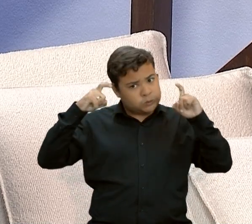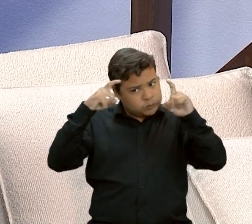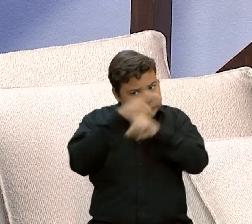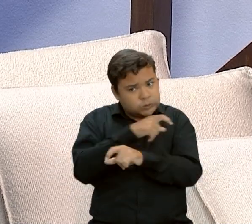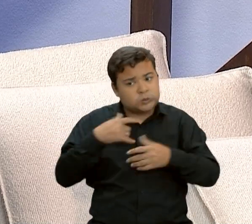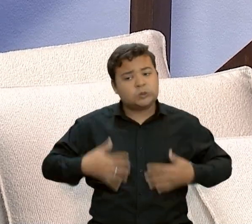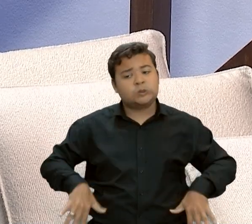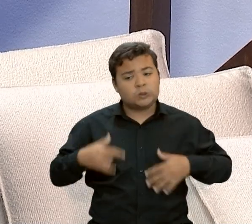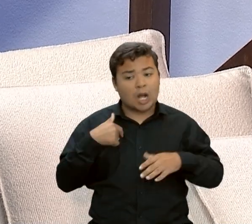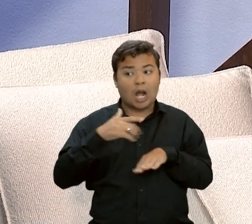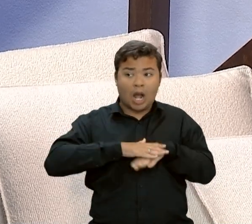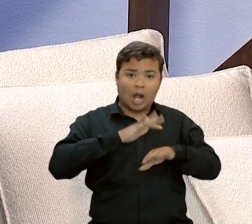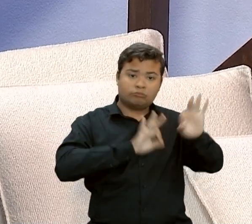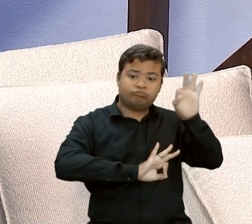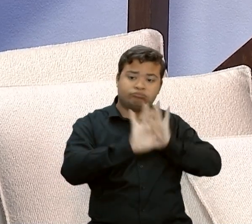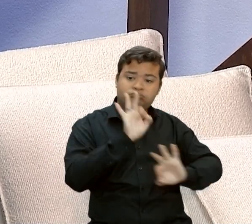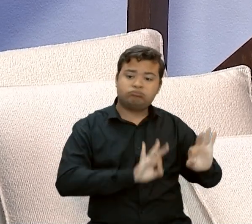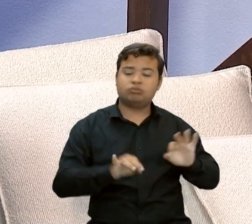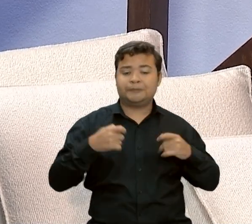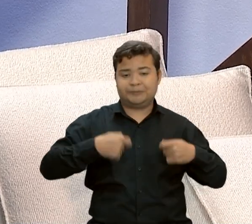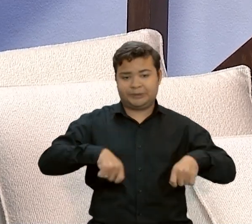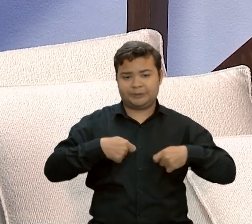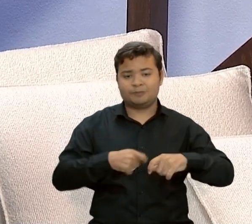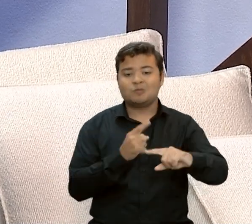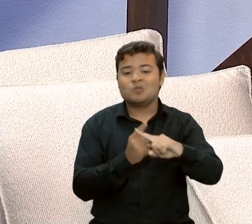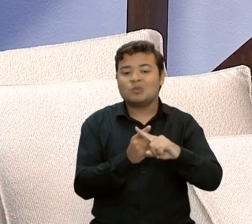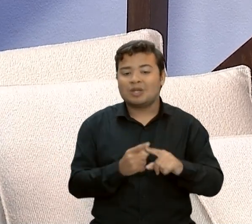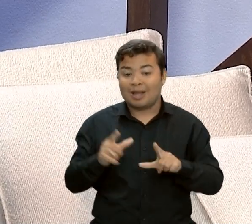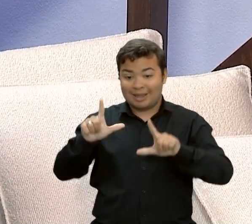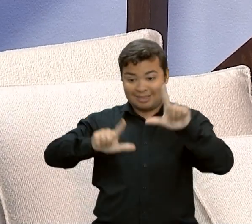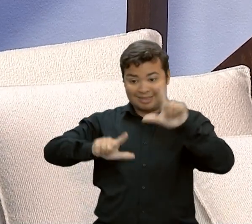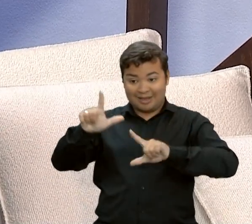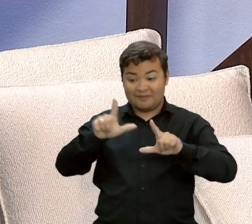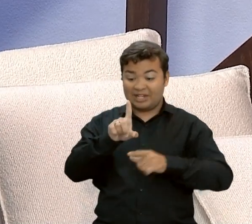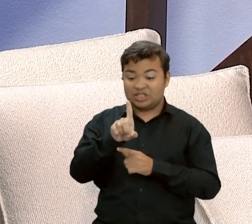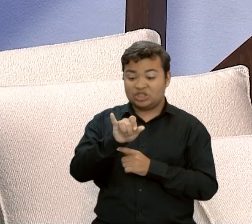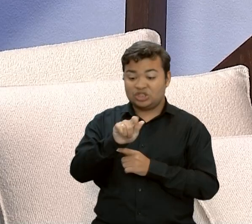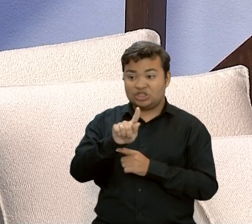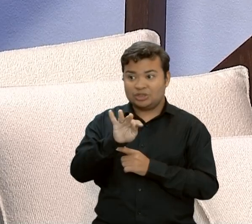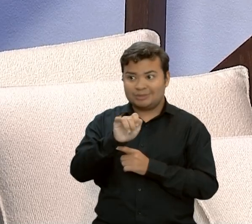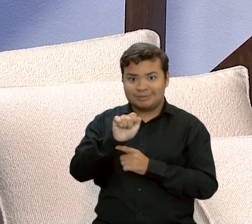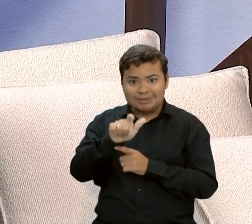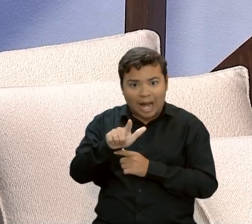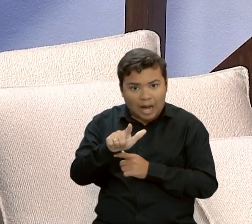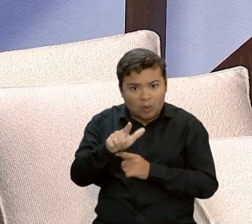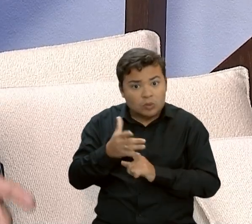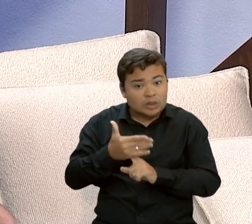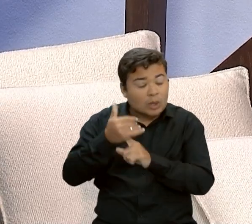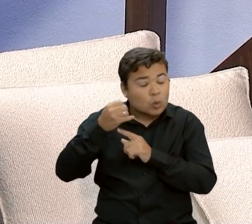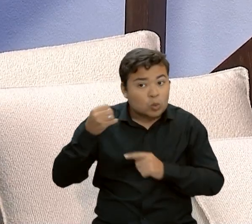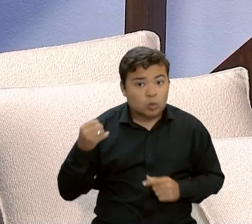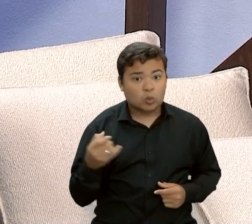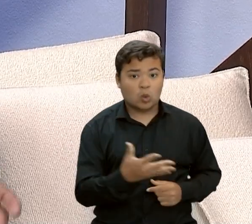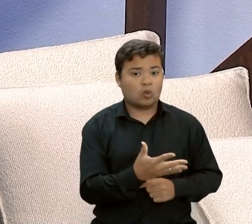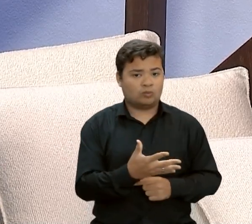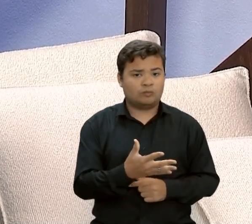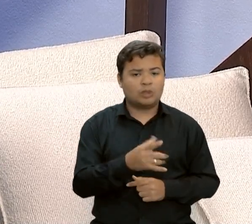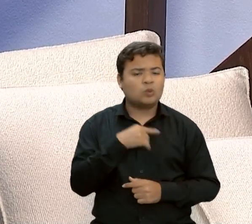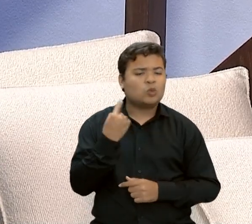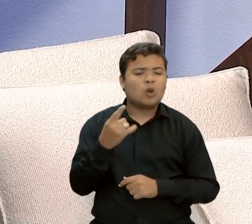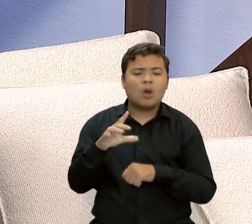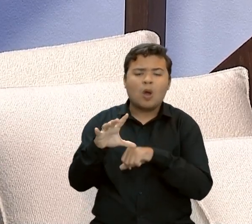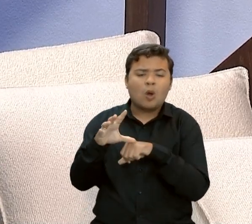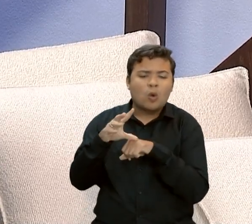isso, porque a televisão digital era uma tecnologia nova e que a gente tinha um conhecimento assim